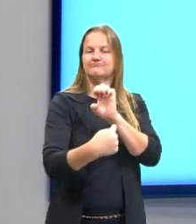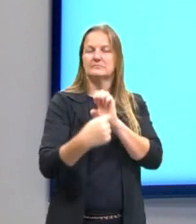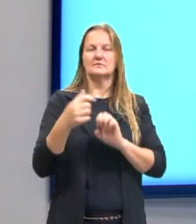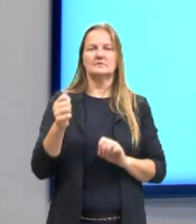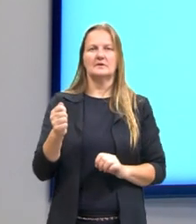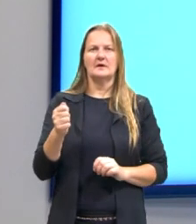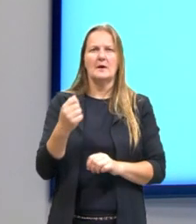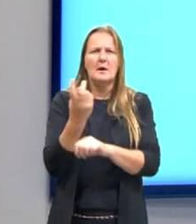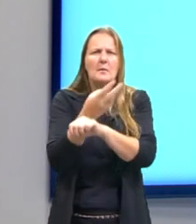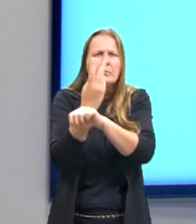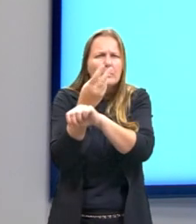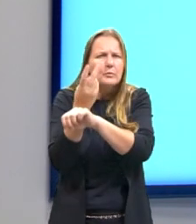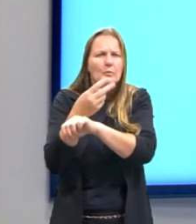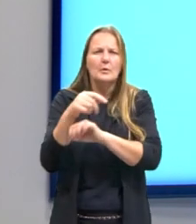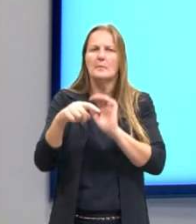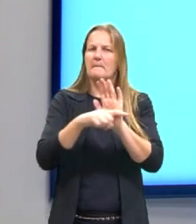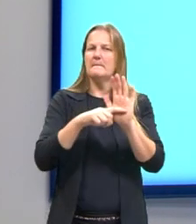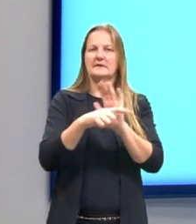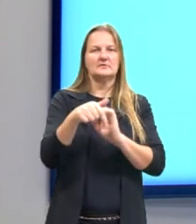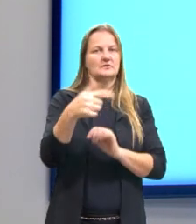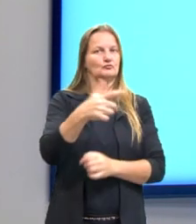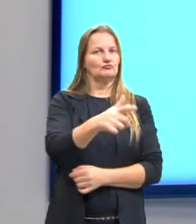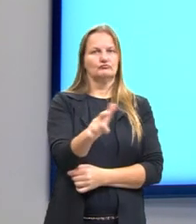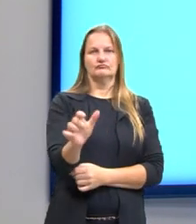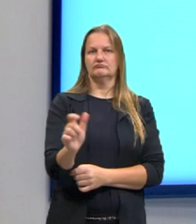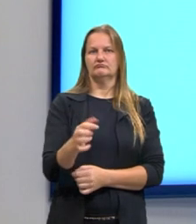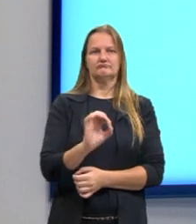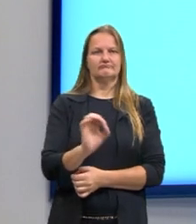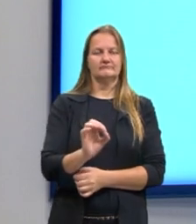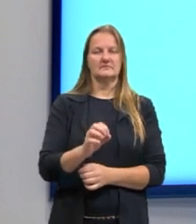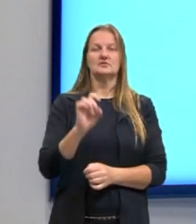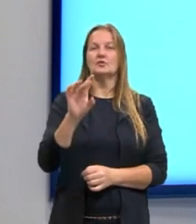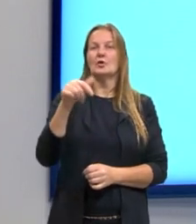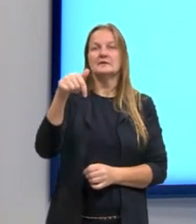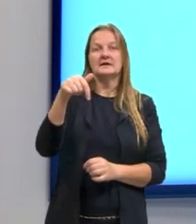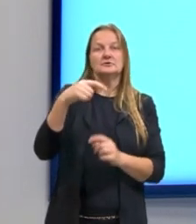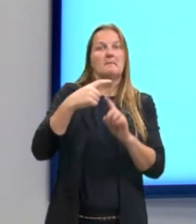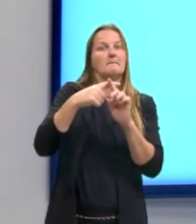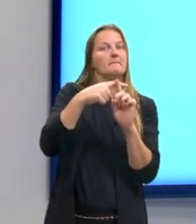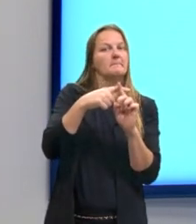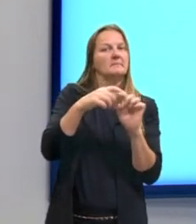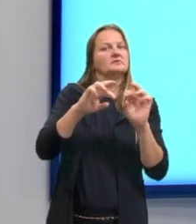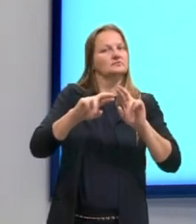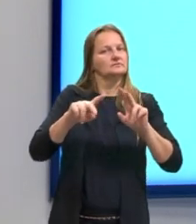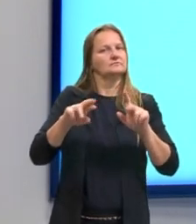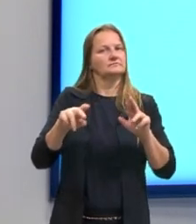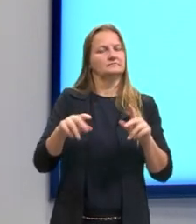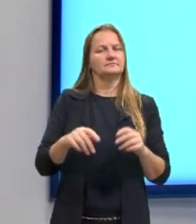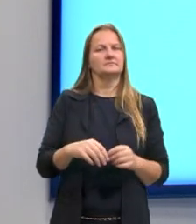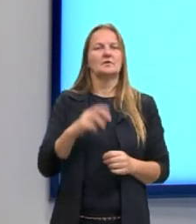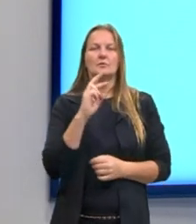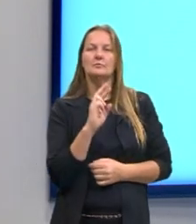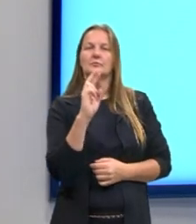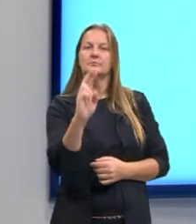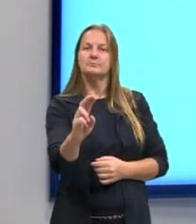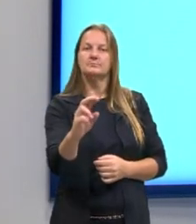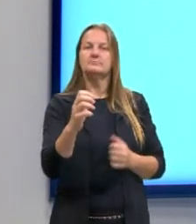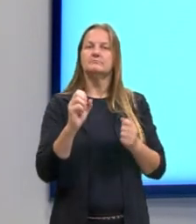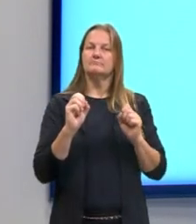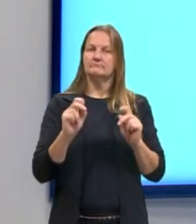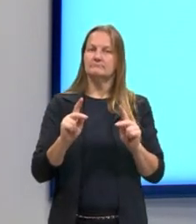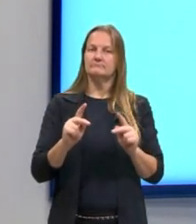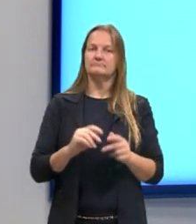Vamos procurar menos 7 em A, não existe, apenas 7 positivo. Então, esse seria, então, o gabarito do